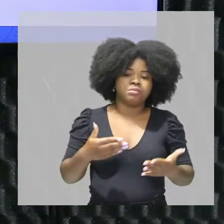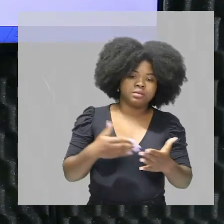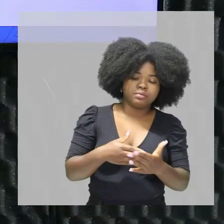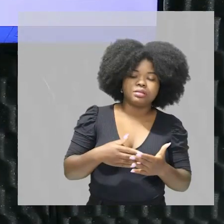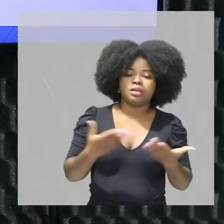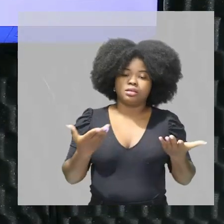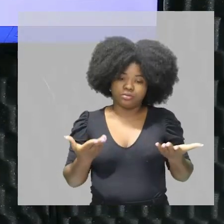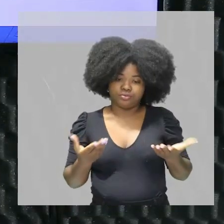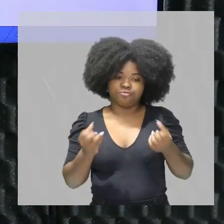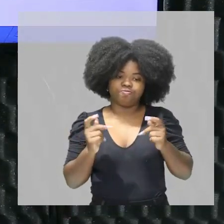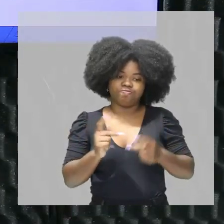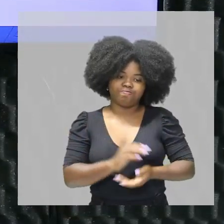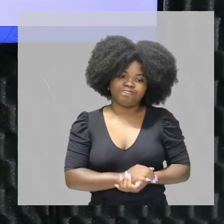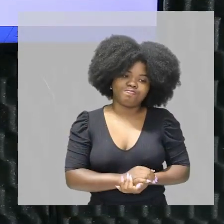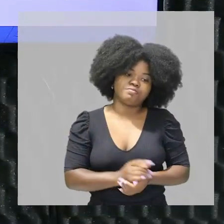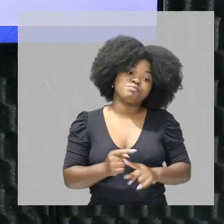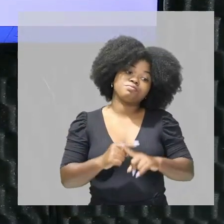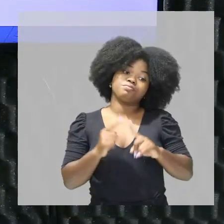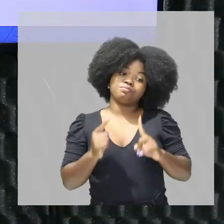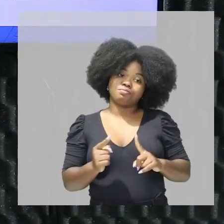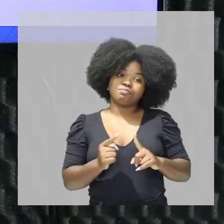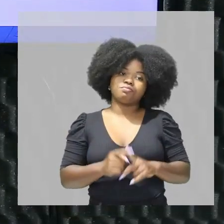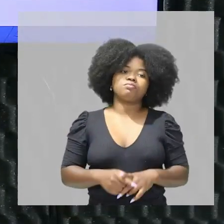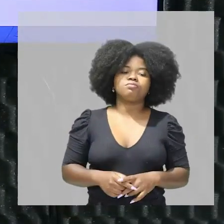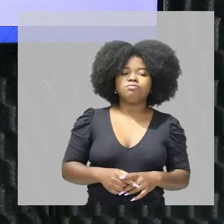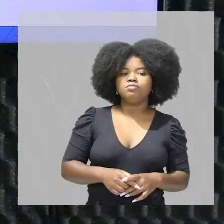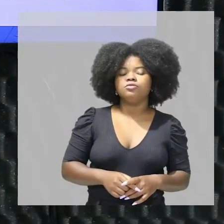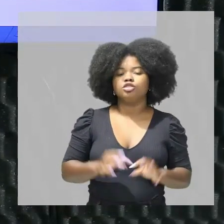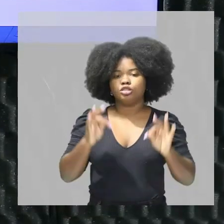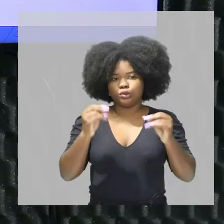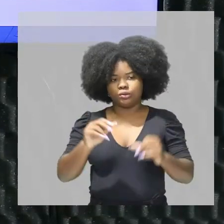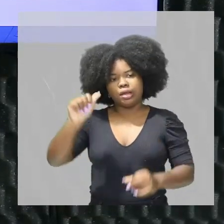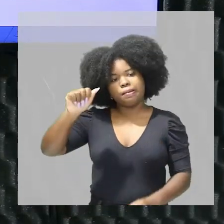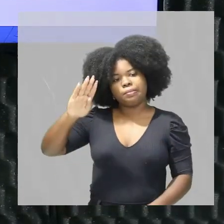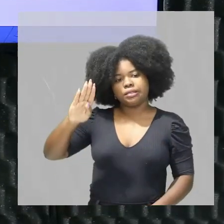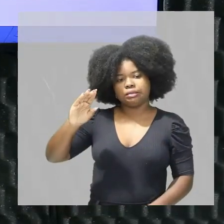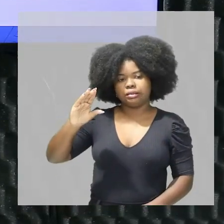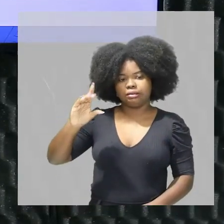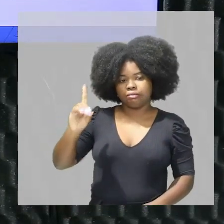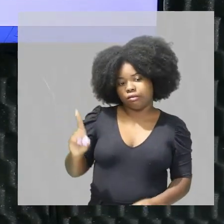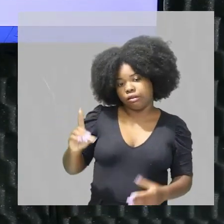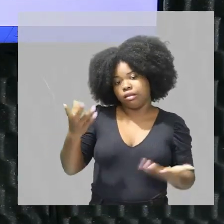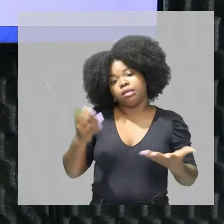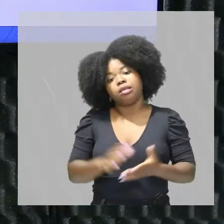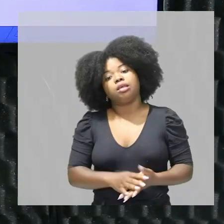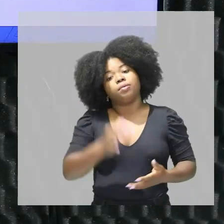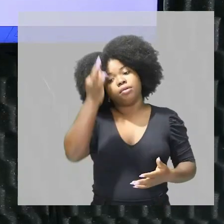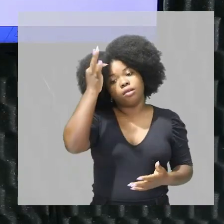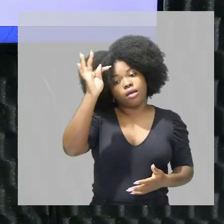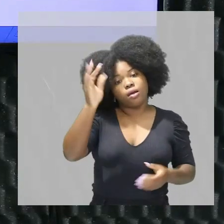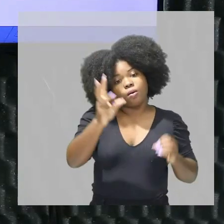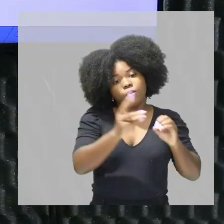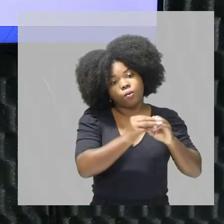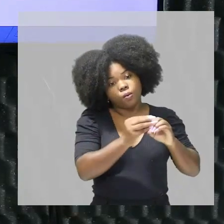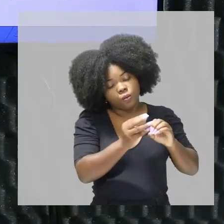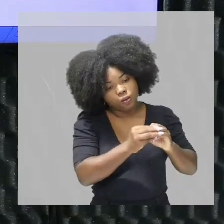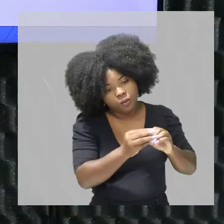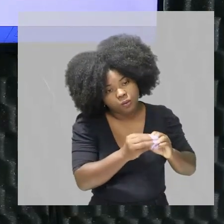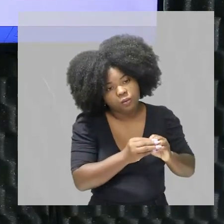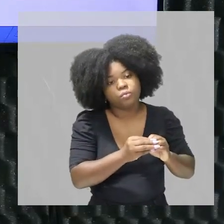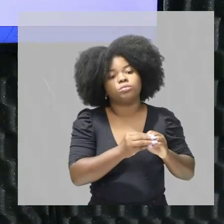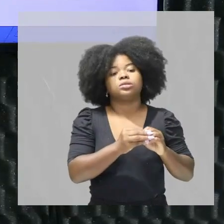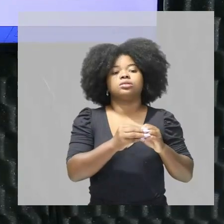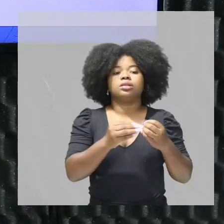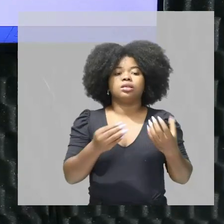observadas Tá mas sem dúvida nenhuma de todas as opções enquanto teoria do conhecimento enquanto forma